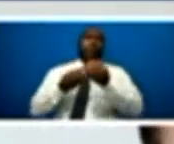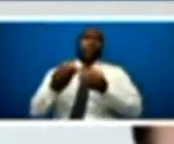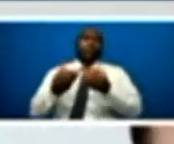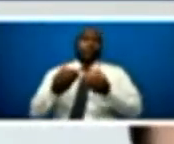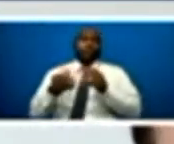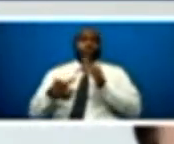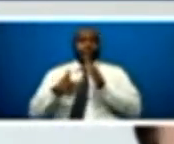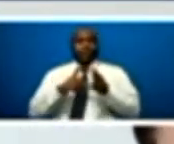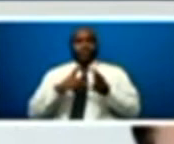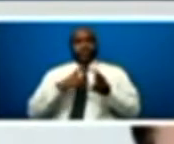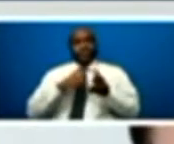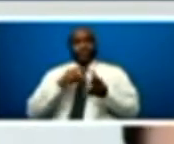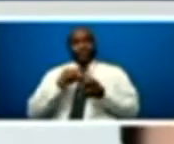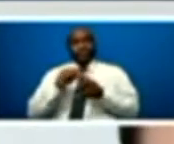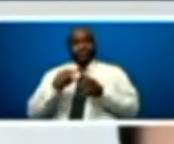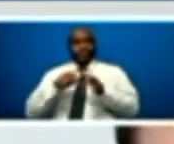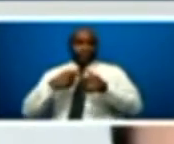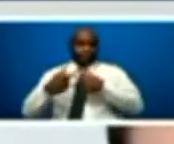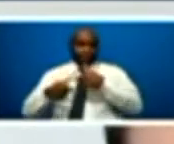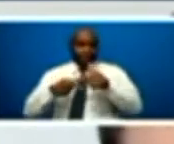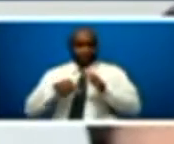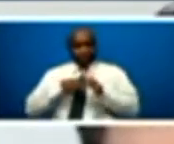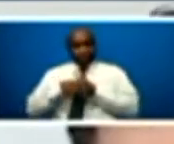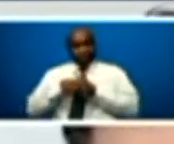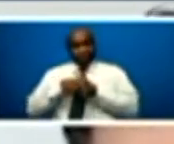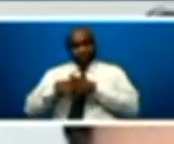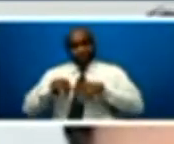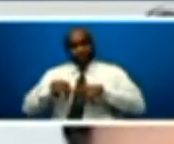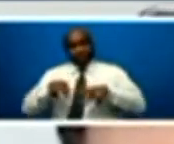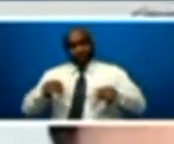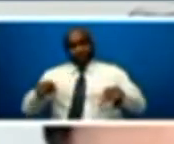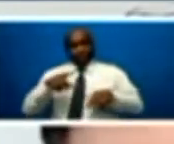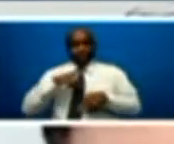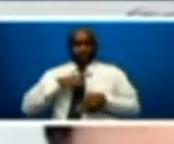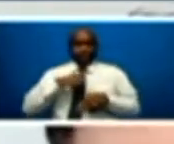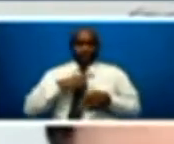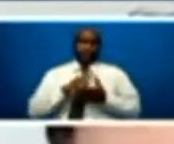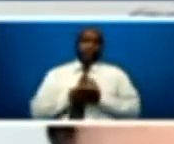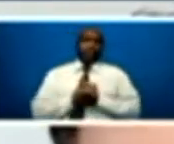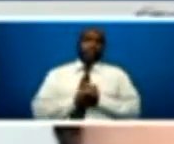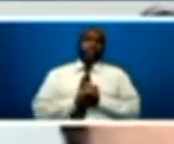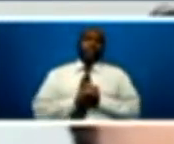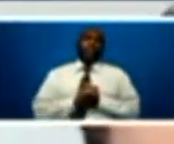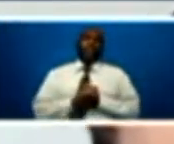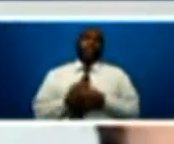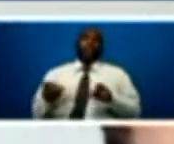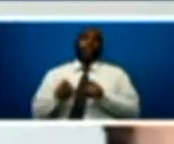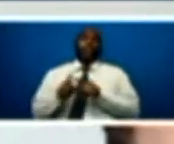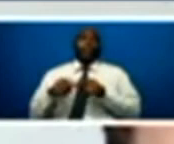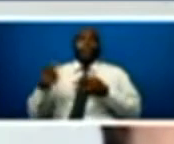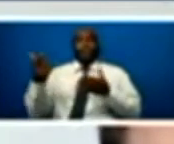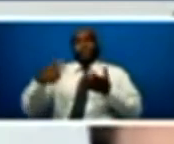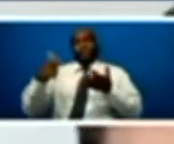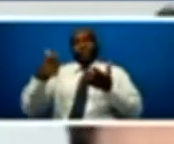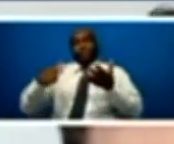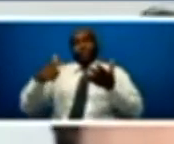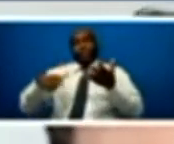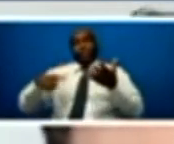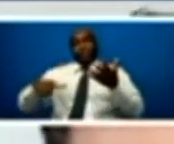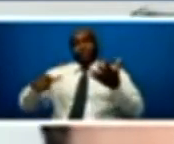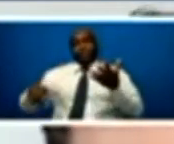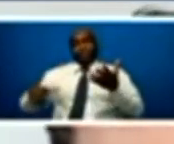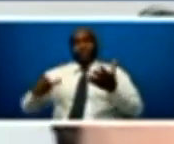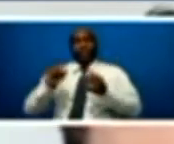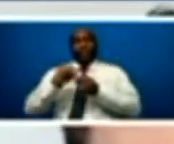passar do tempo, causar dano aos cofres municipais, visto que a diferença entre a melhor proposta e aquela que